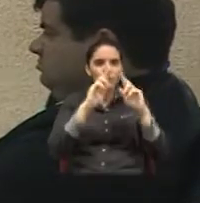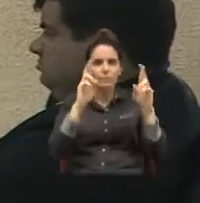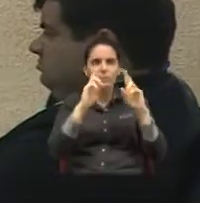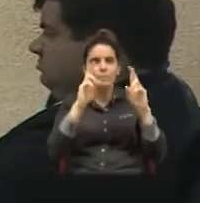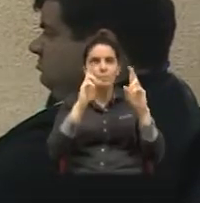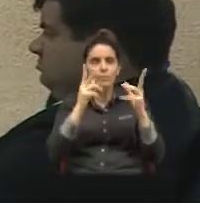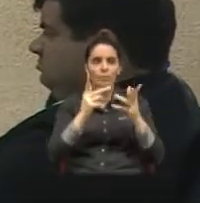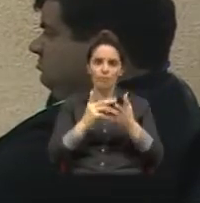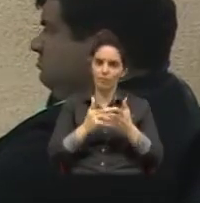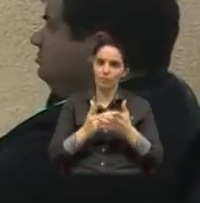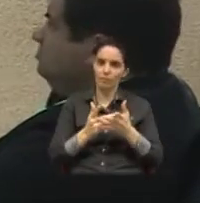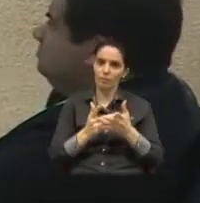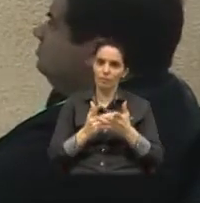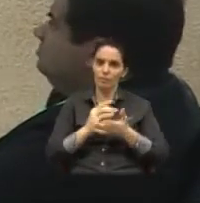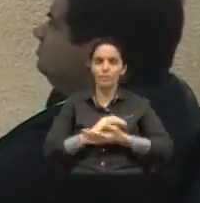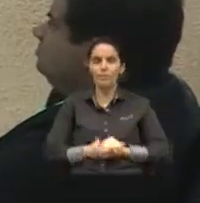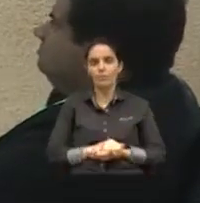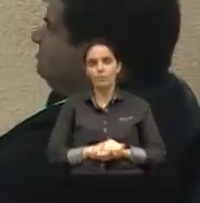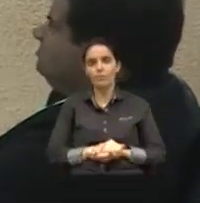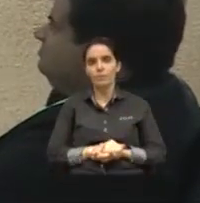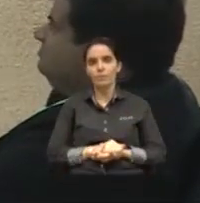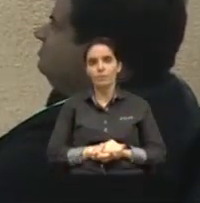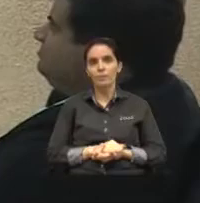época, James,